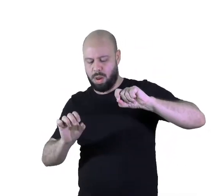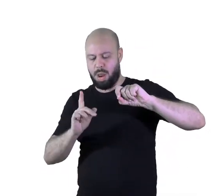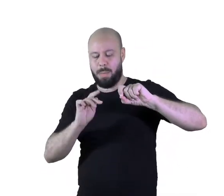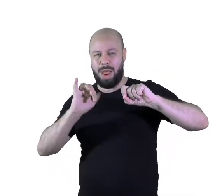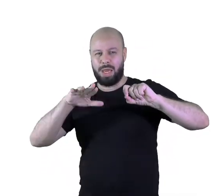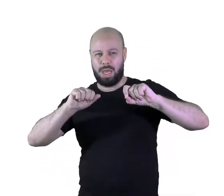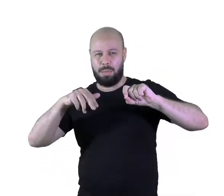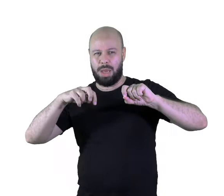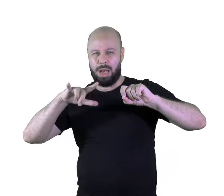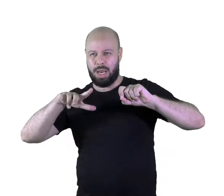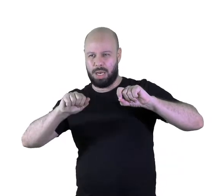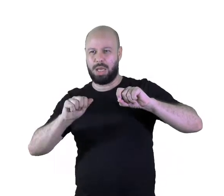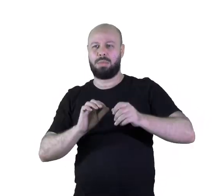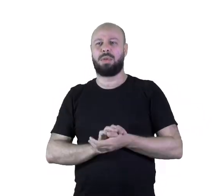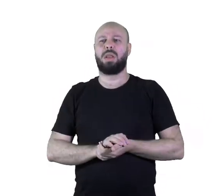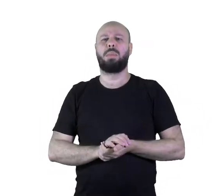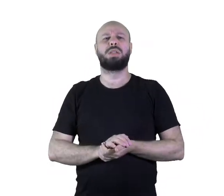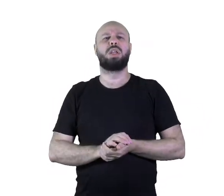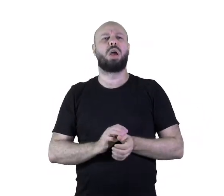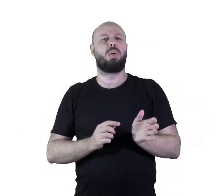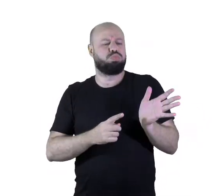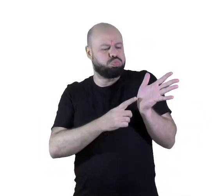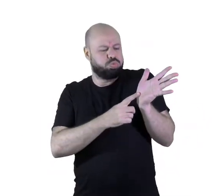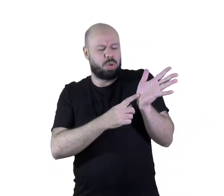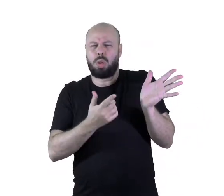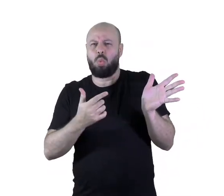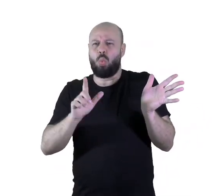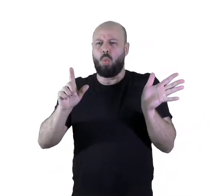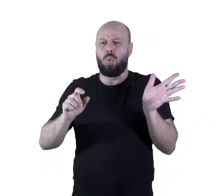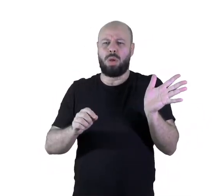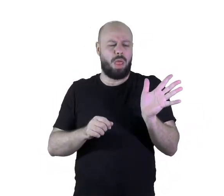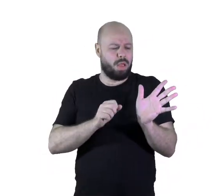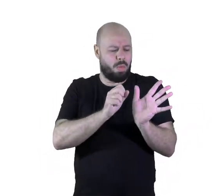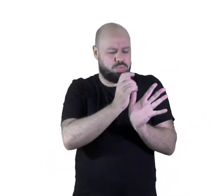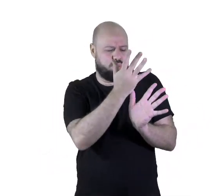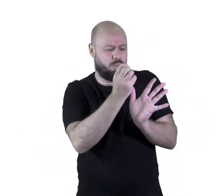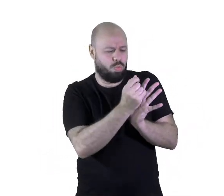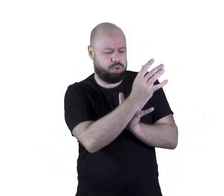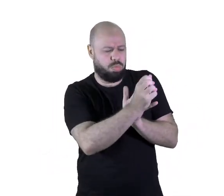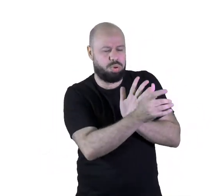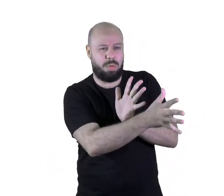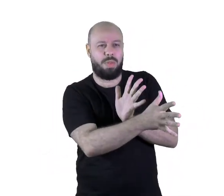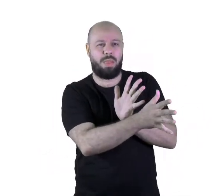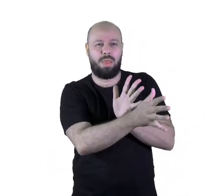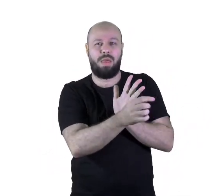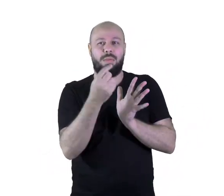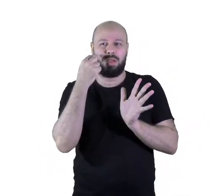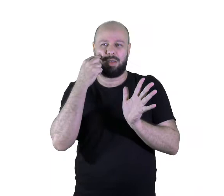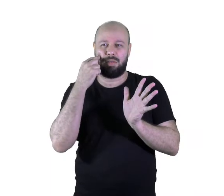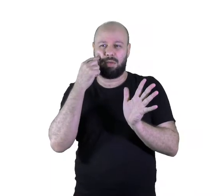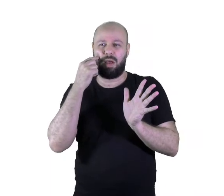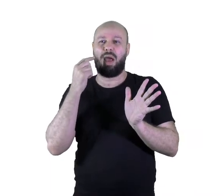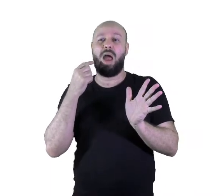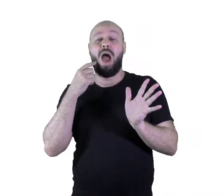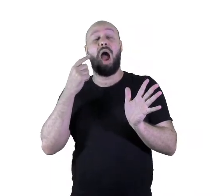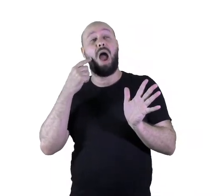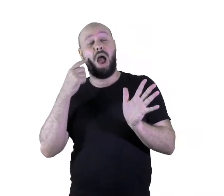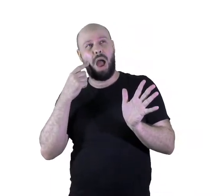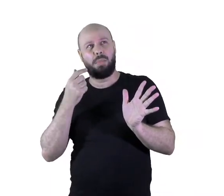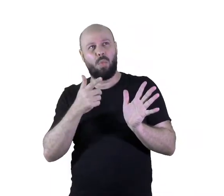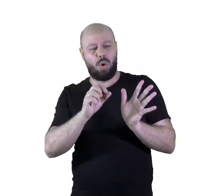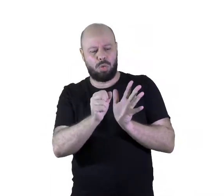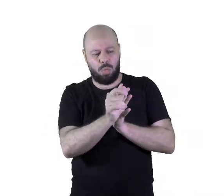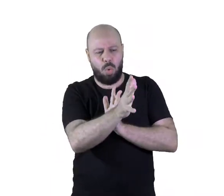os impulsos de outros neurônios. Axônio é o filamento alongado e fino que transmite os impulsos nervosos.